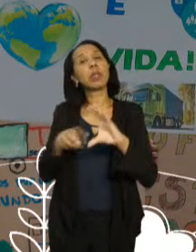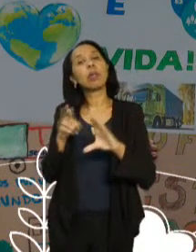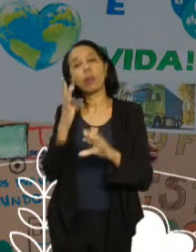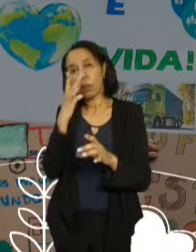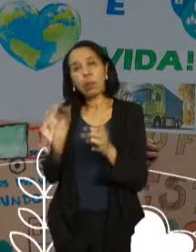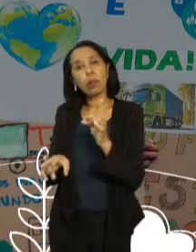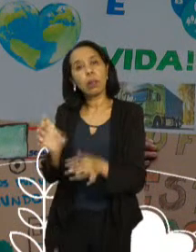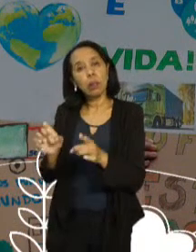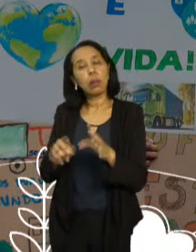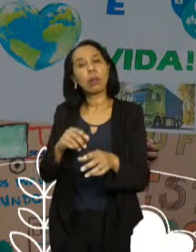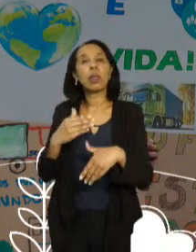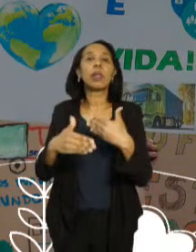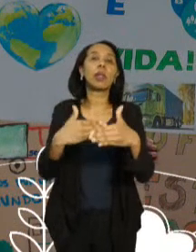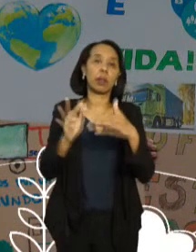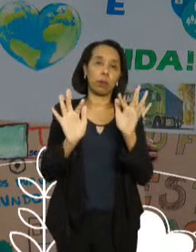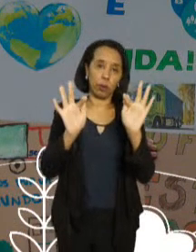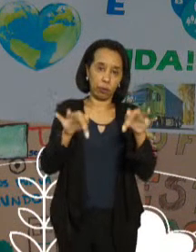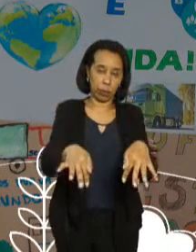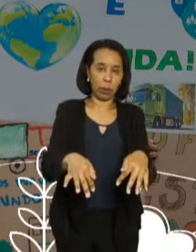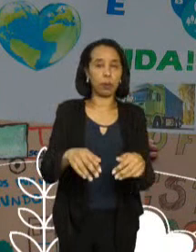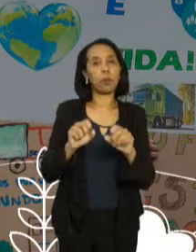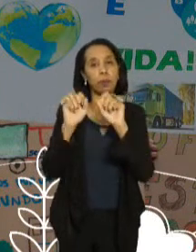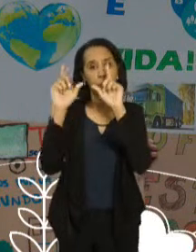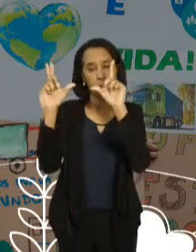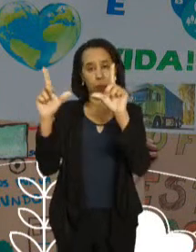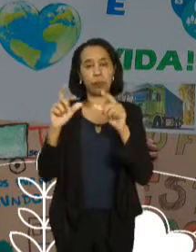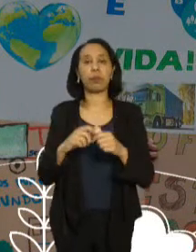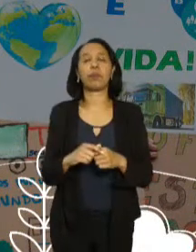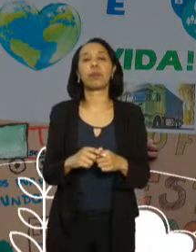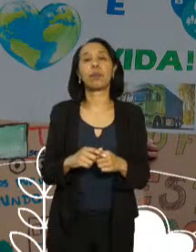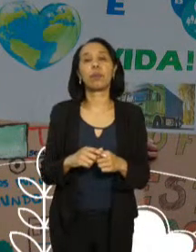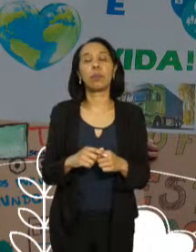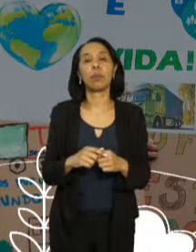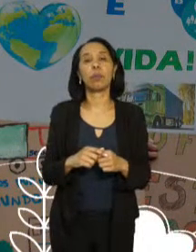e disposição final. Próximo.